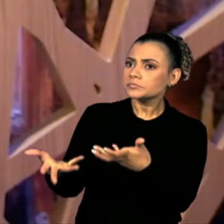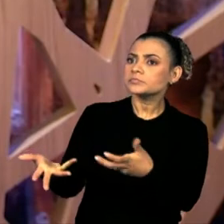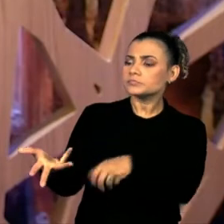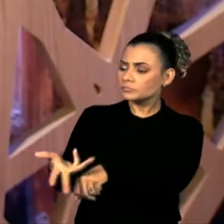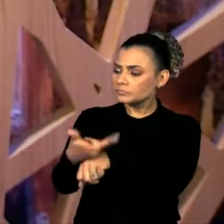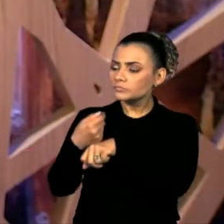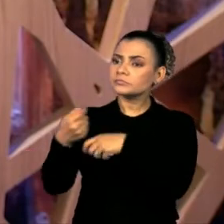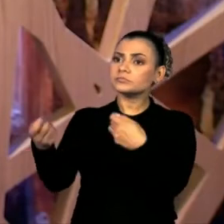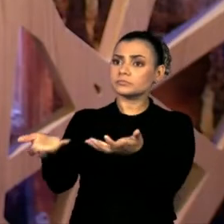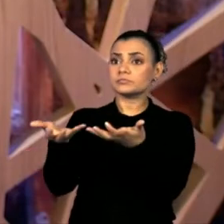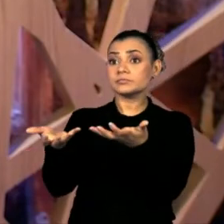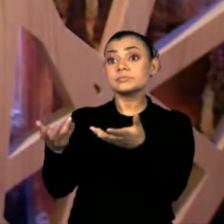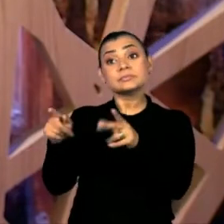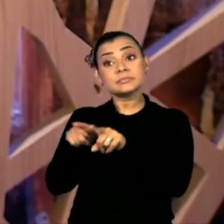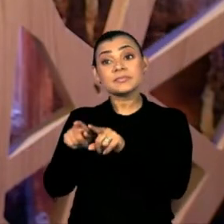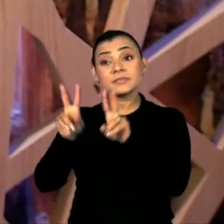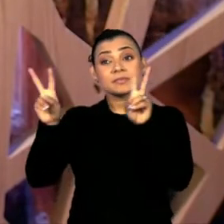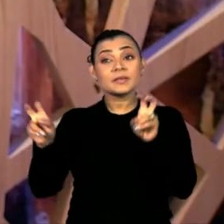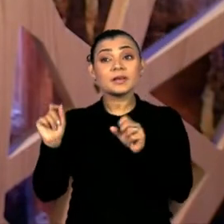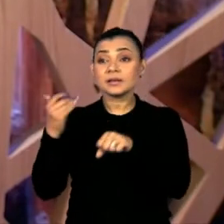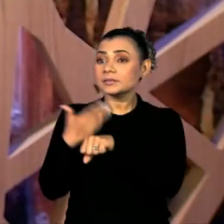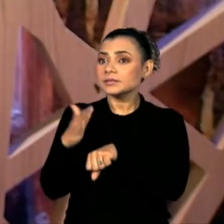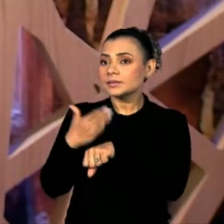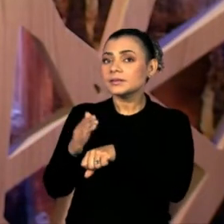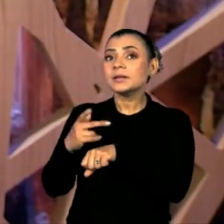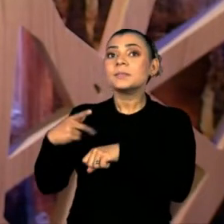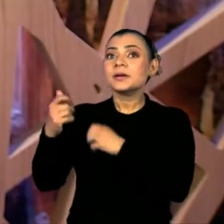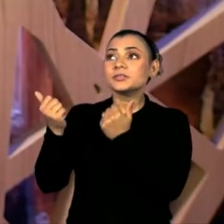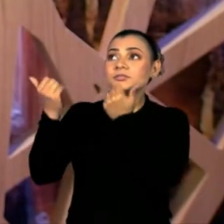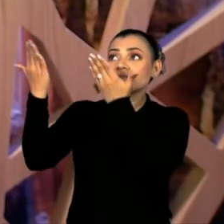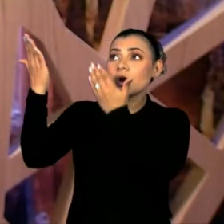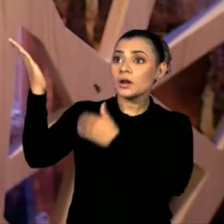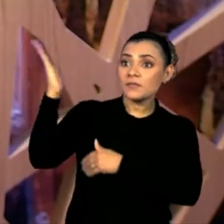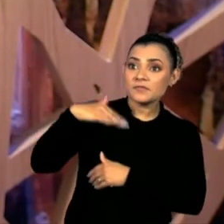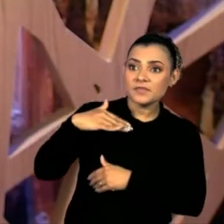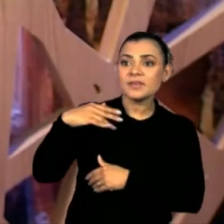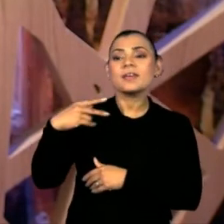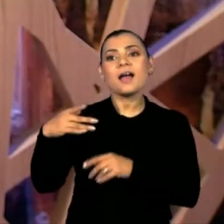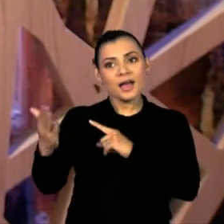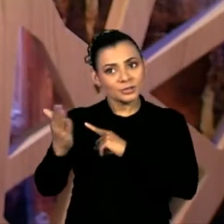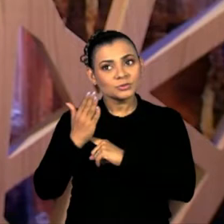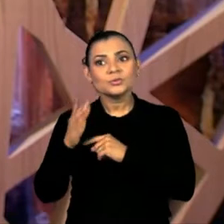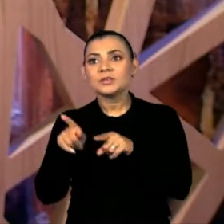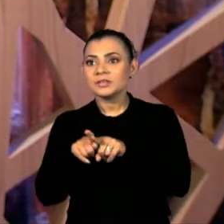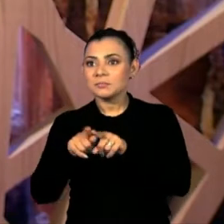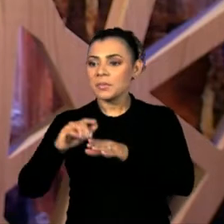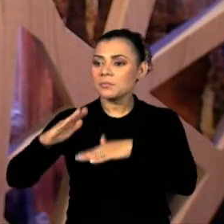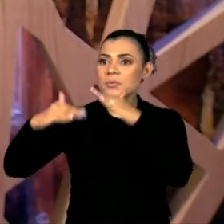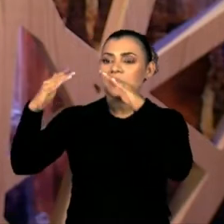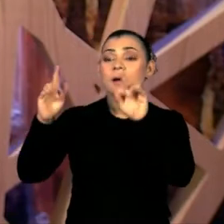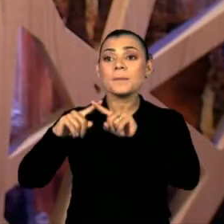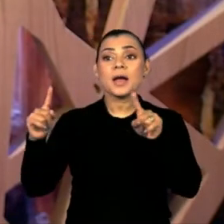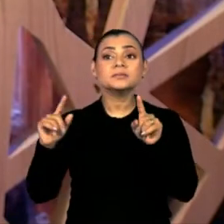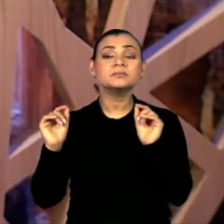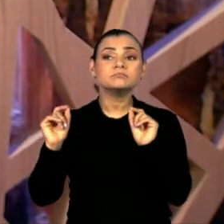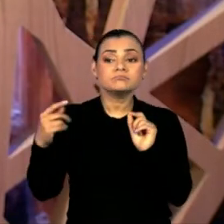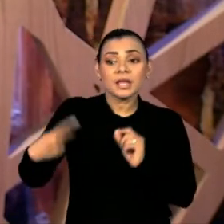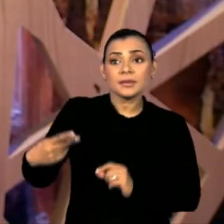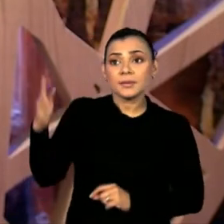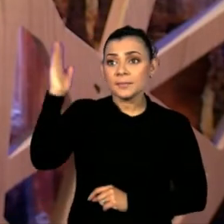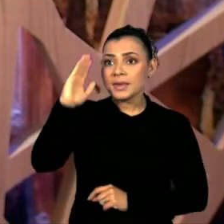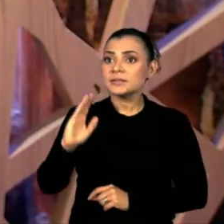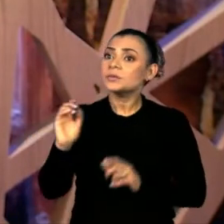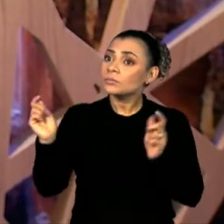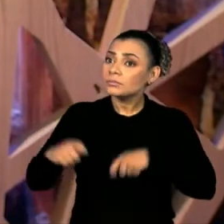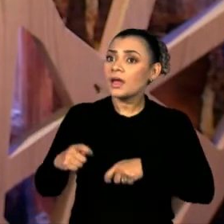né as que a questão de técnico de fora também vir ajuda nesse aspecto né mas acho que o Brasil ele pode